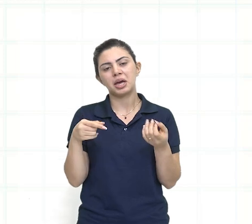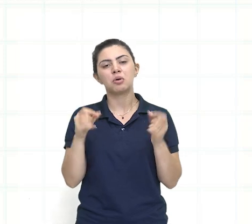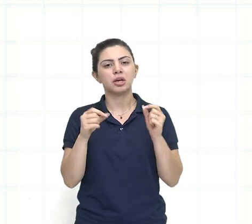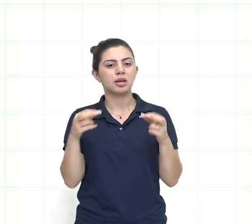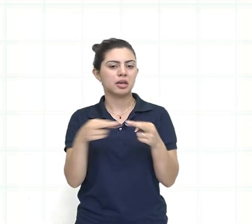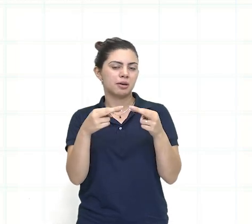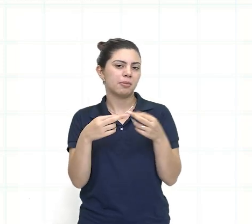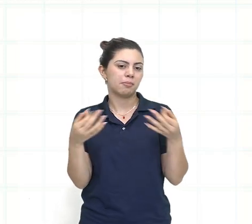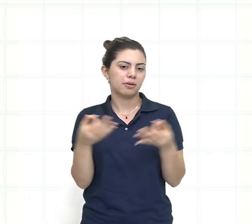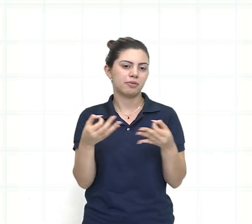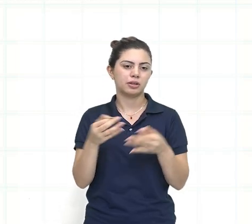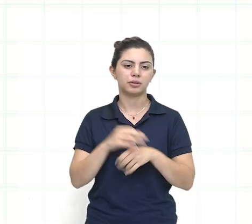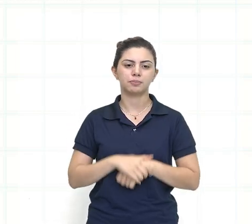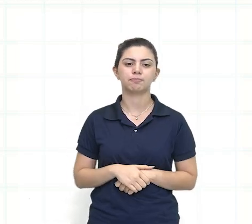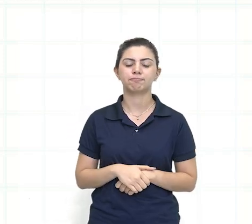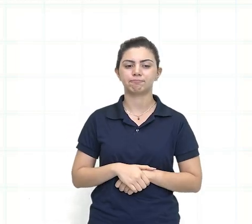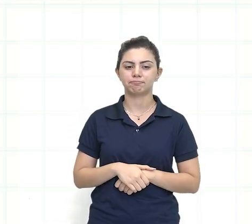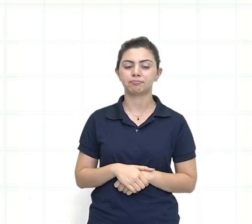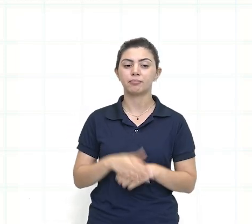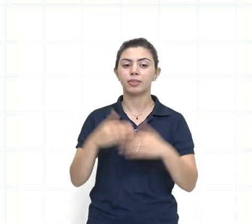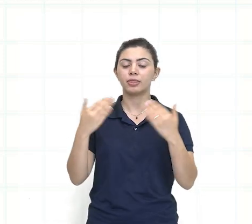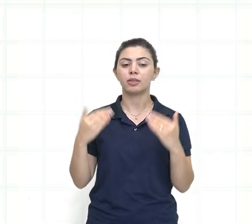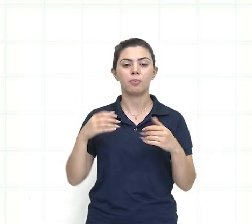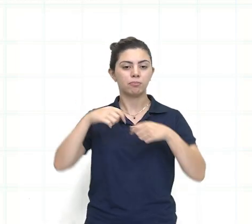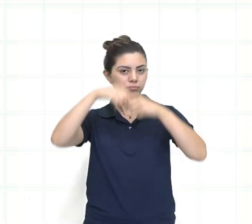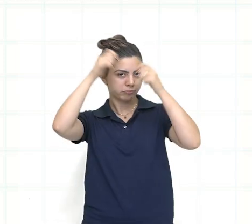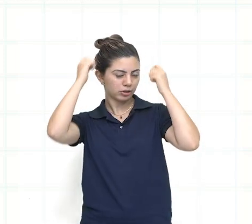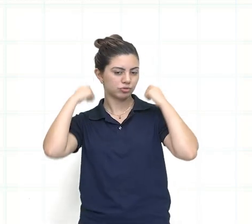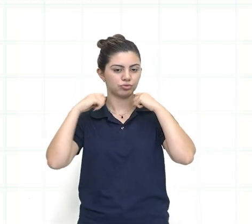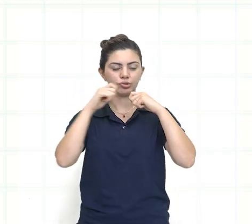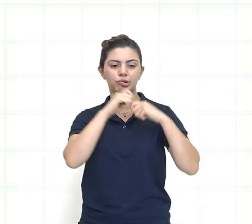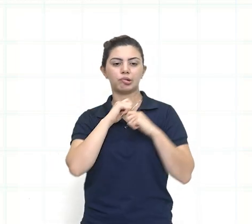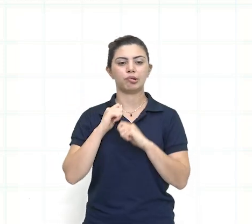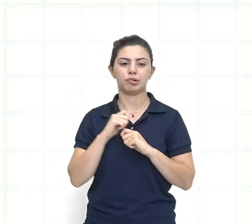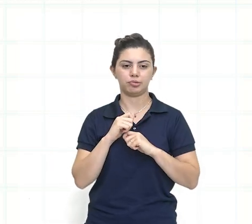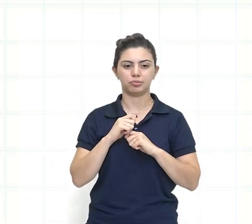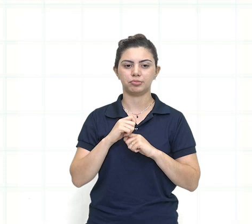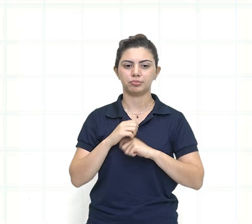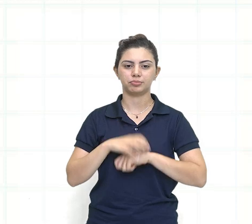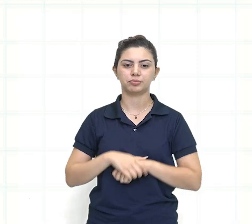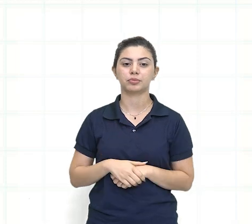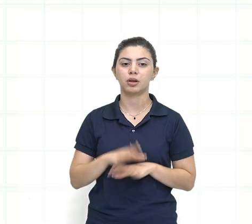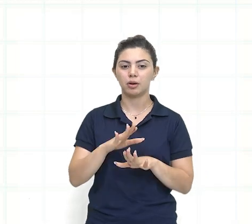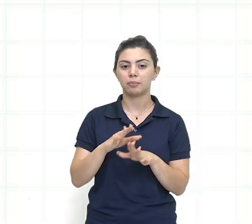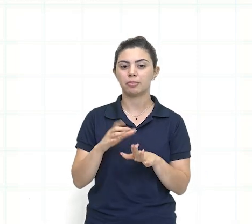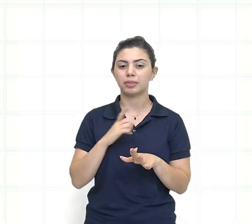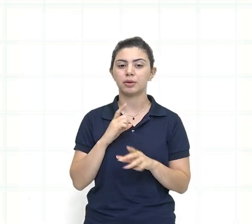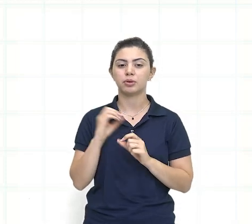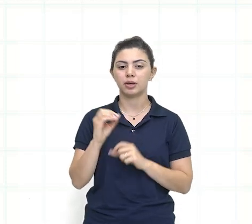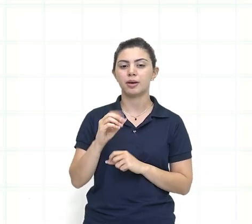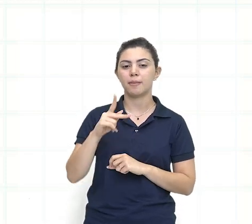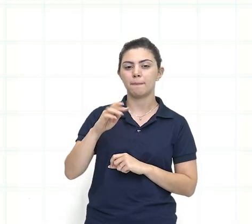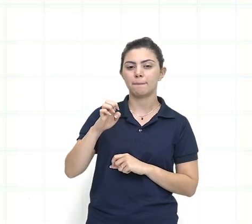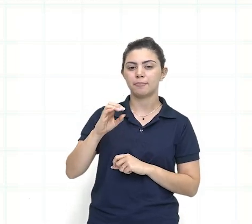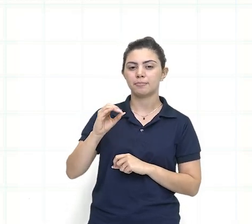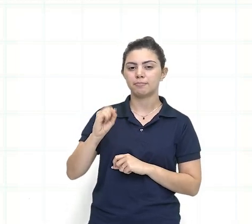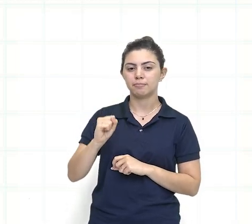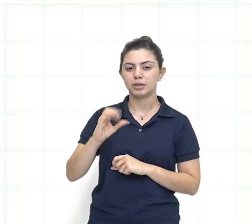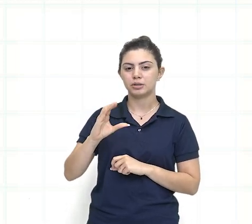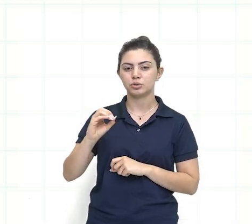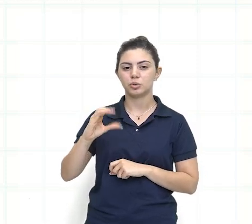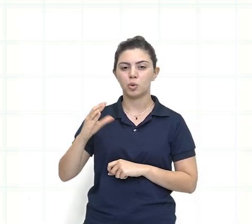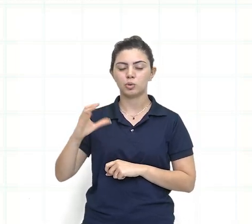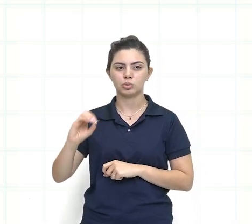no pescoço, papagaio que conversa. Ah, tá. Esqueci aqui. Osso.